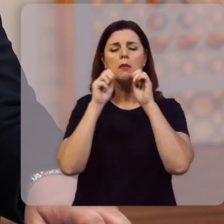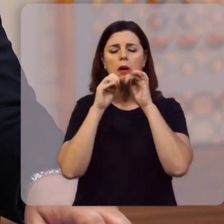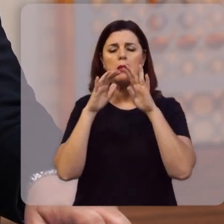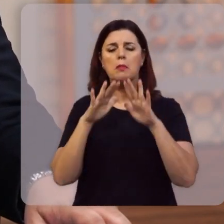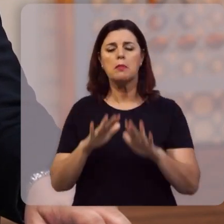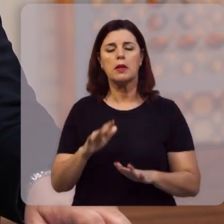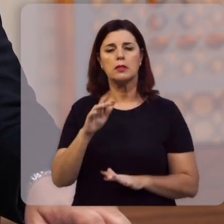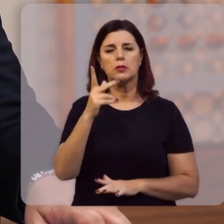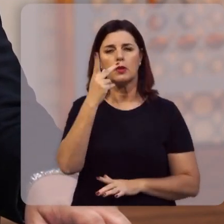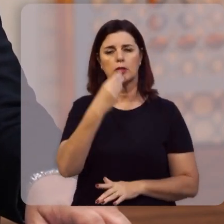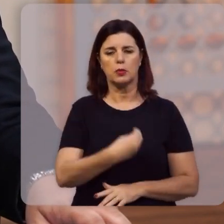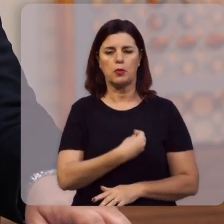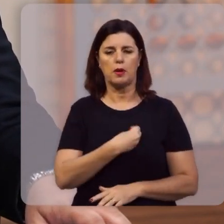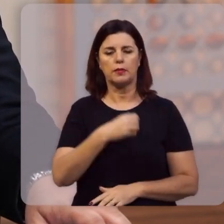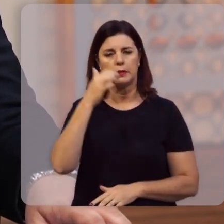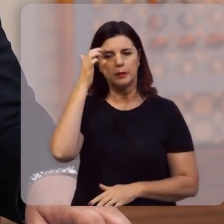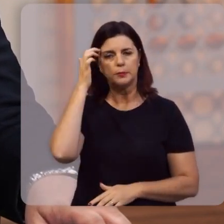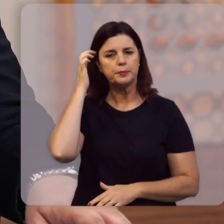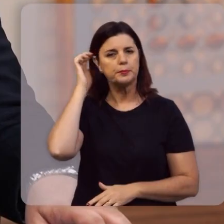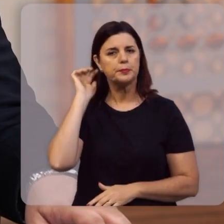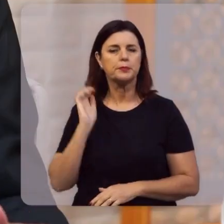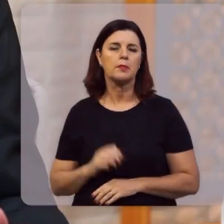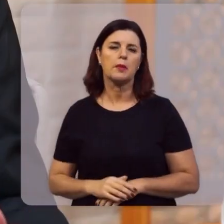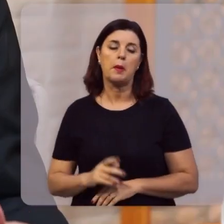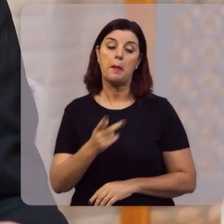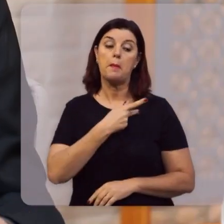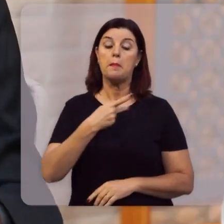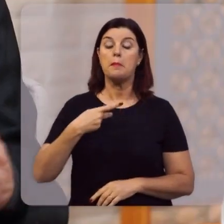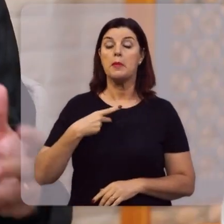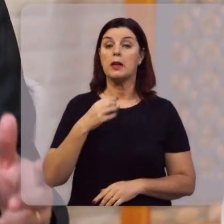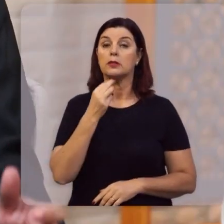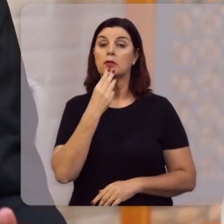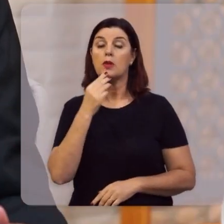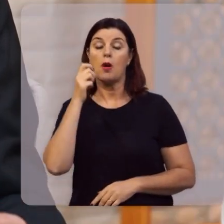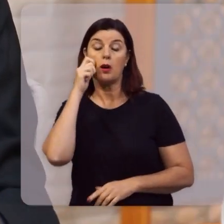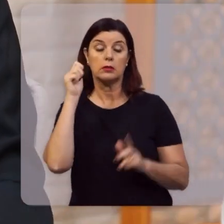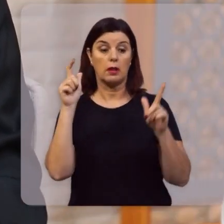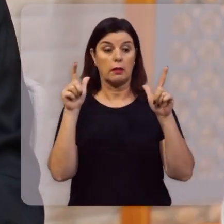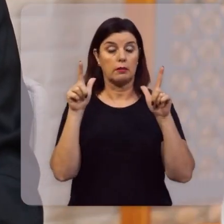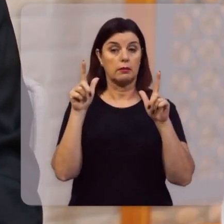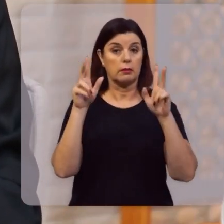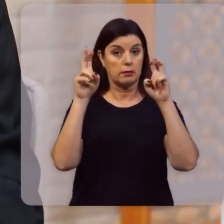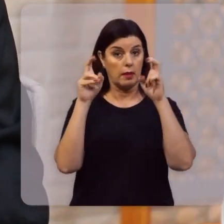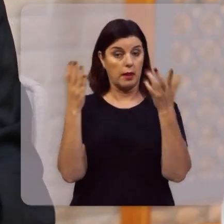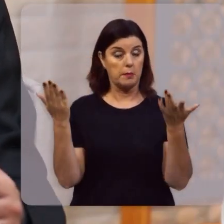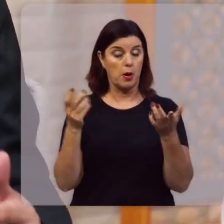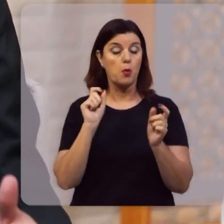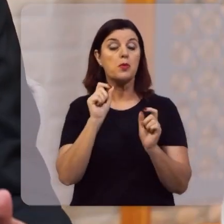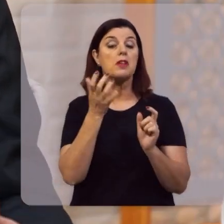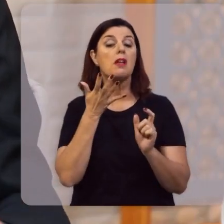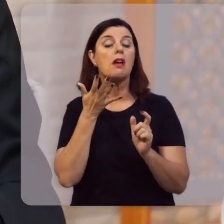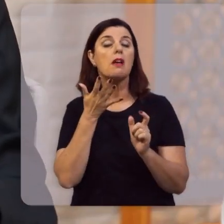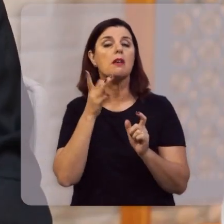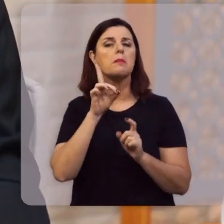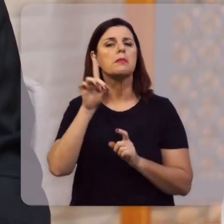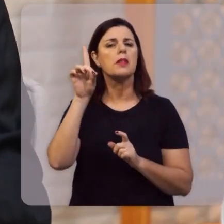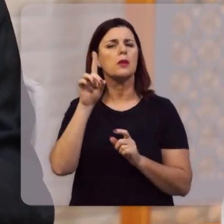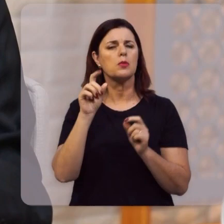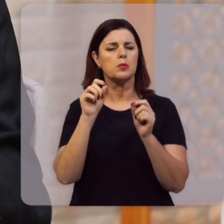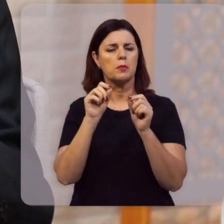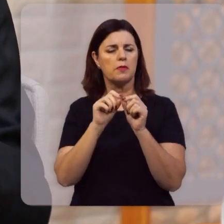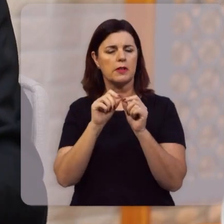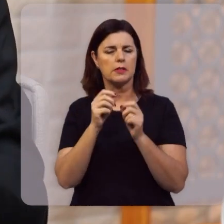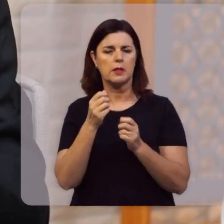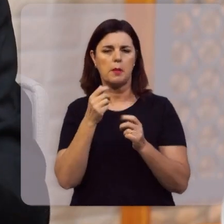e conduzir os seus passos como cristão. Reverendo Roster, a temática de hoje é o que Deus requer do seu povo, mas antes eu